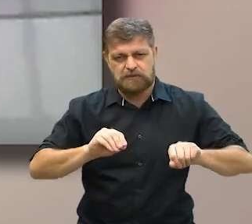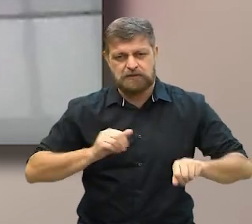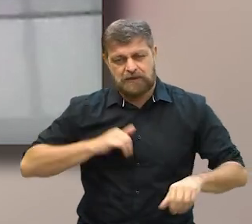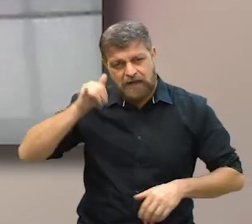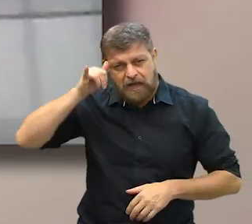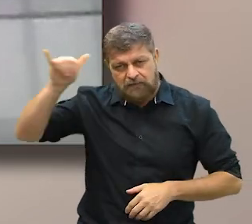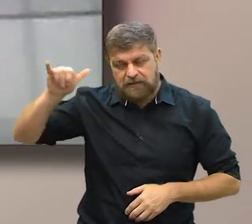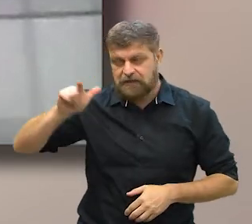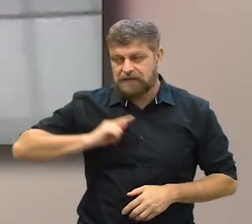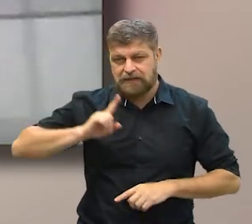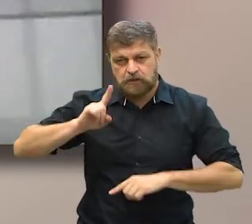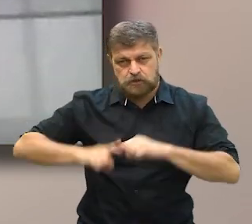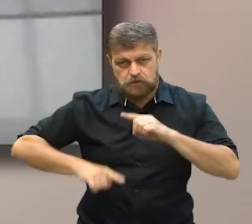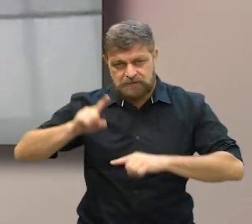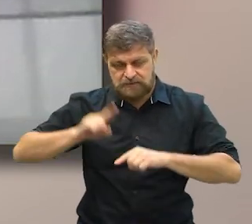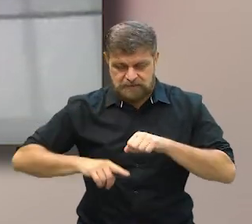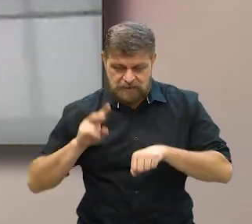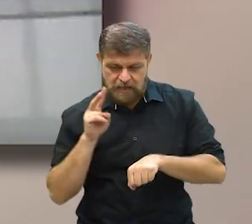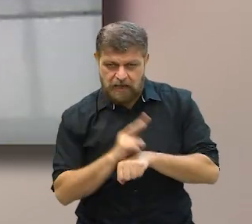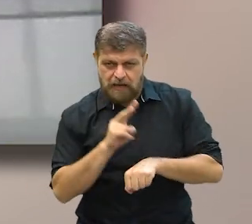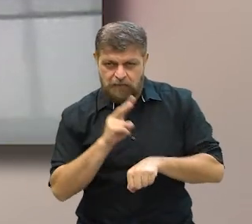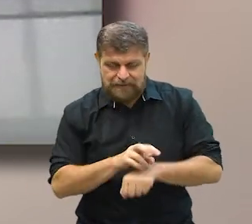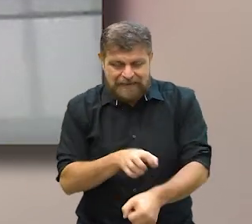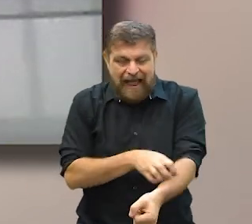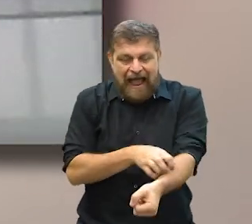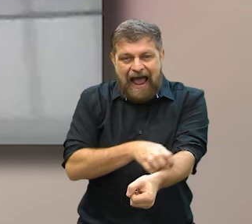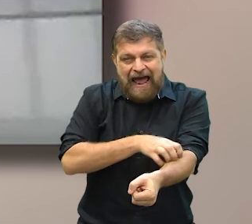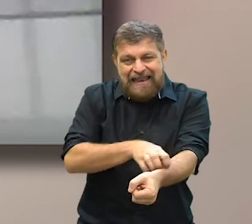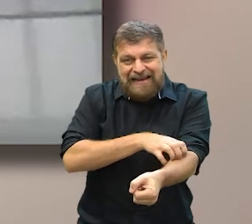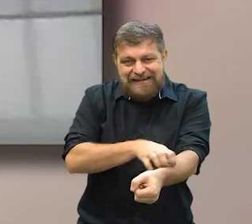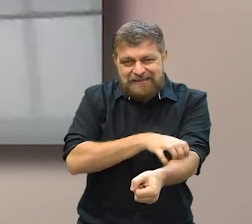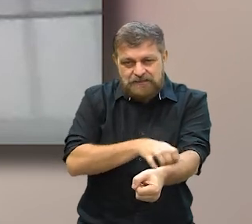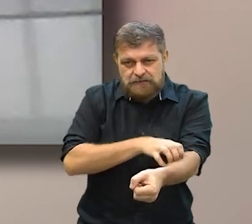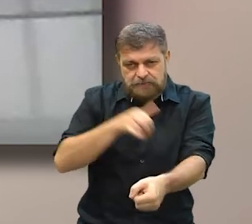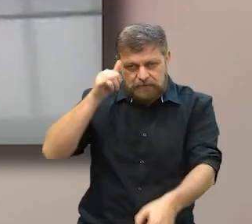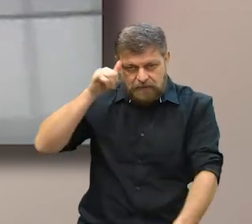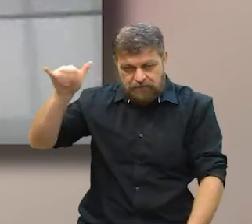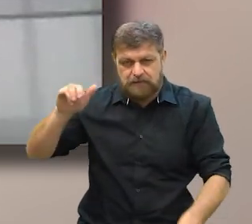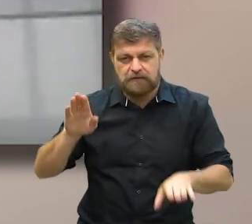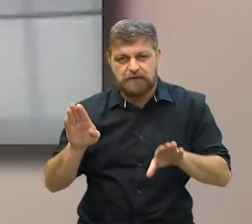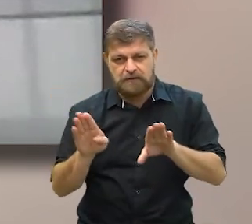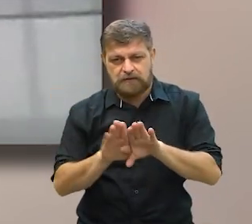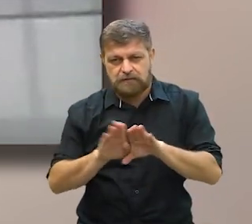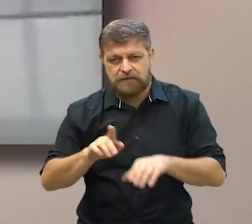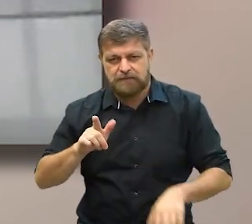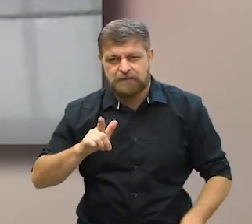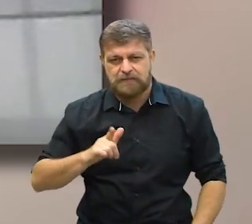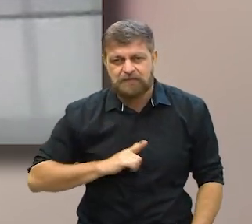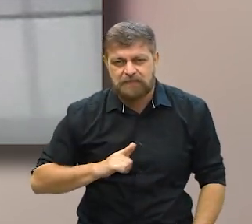tem substâncias que protegem contra a alergia, né? Tem, assim,